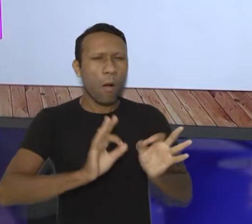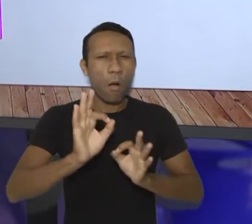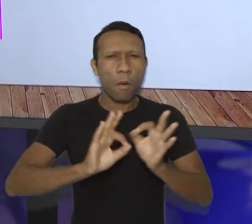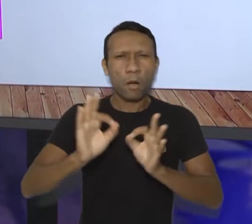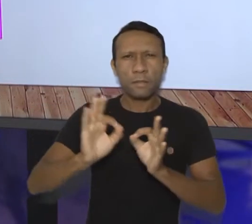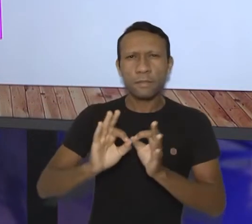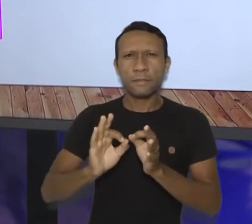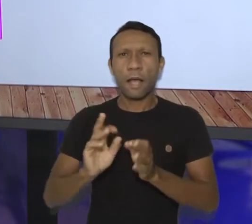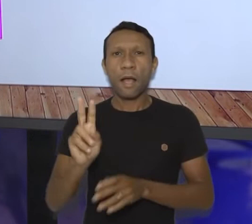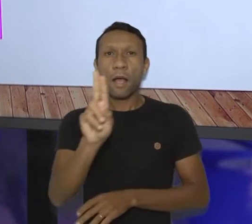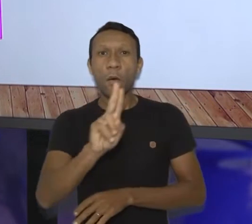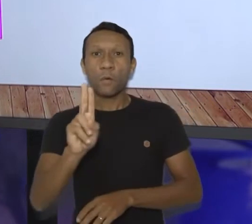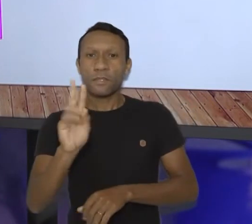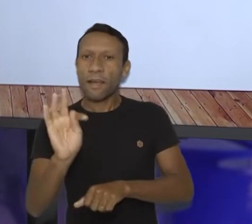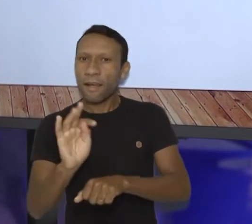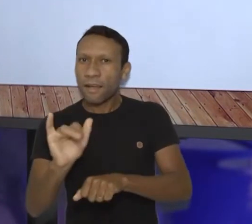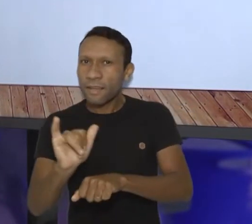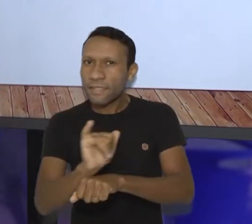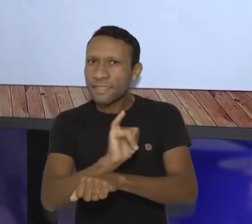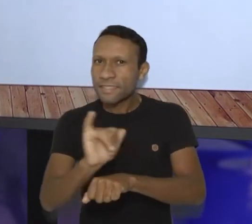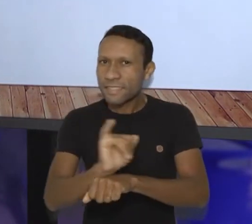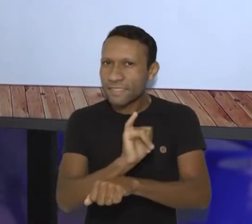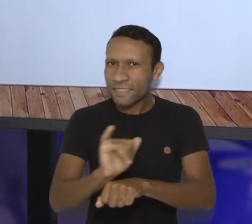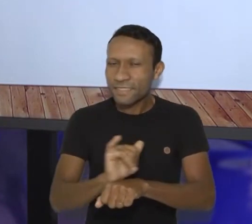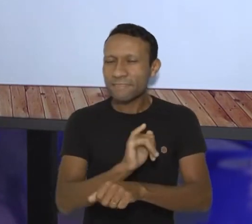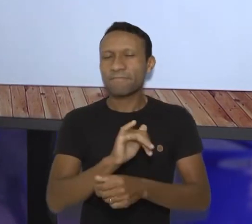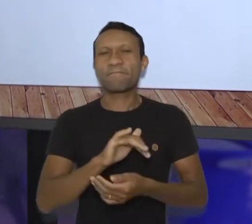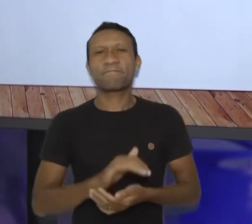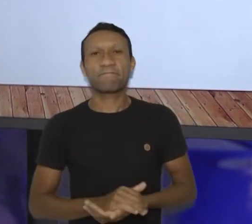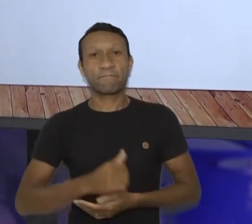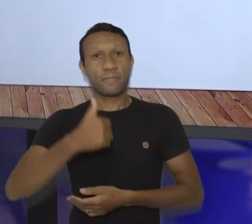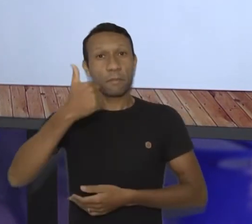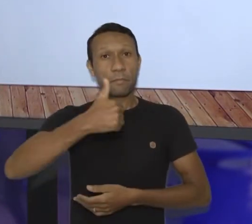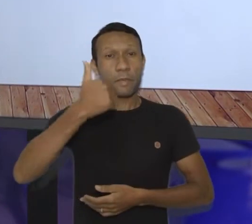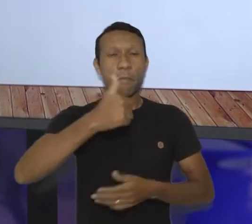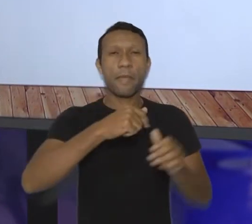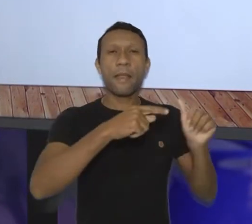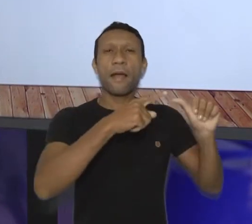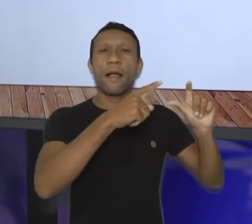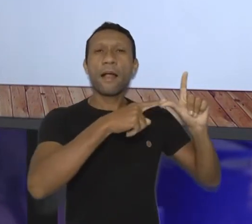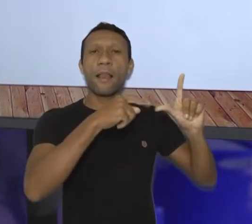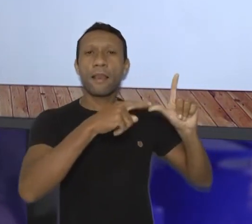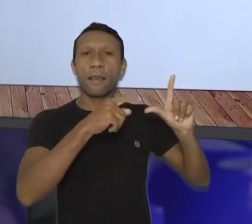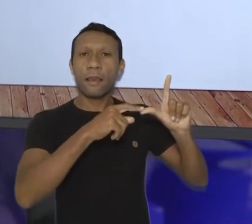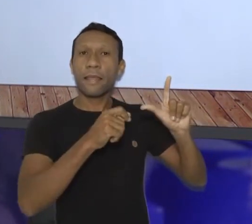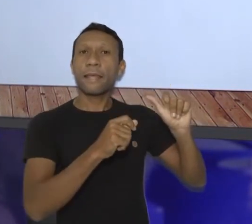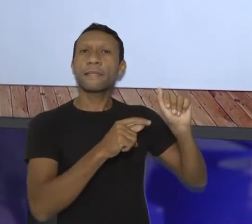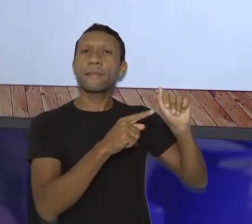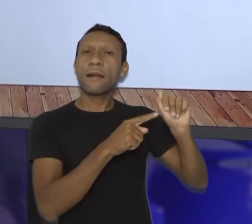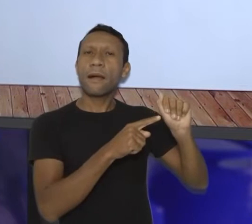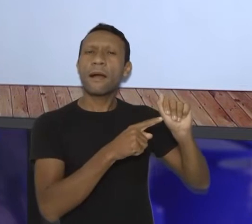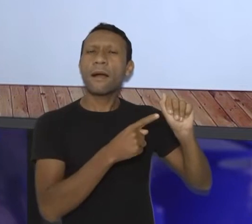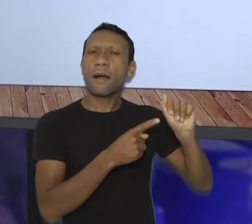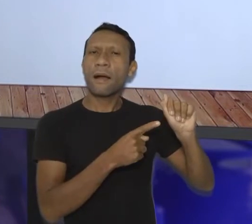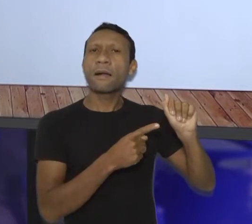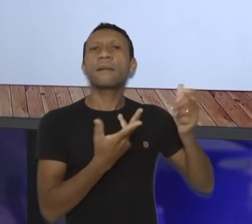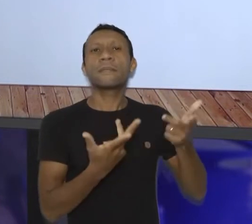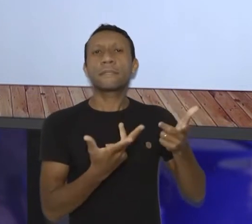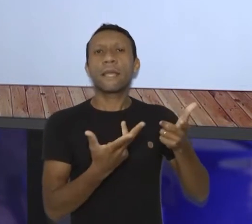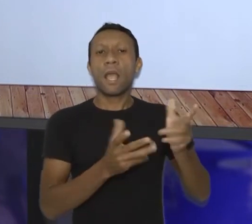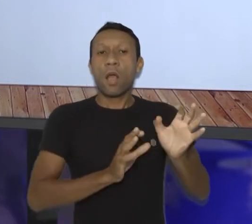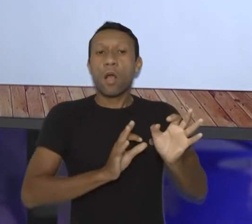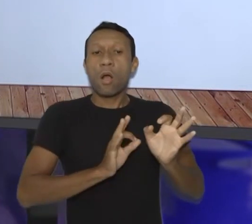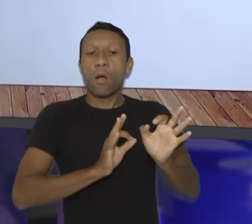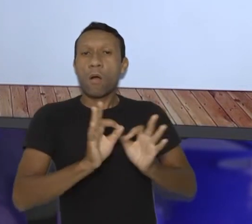Então, vamos ver como é que a gente pode resolver isso. Primeiro, a letra A pede para escrever os elementos do conjunto A em